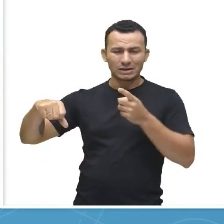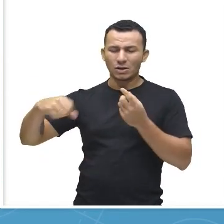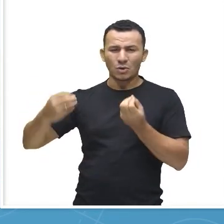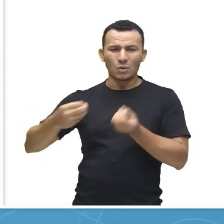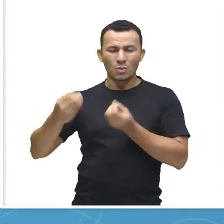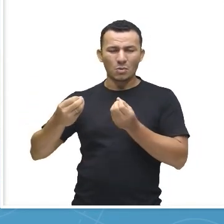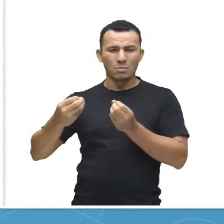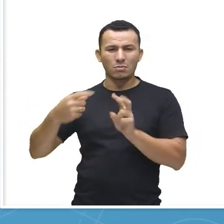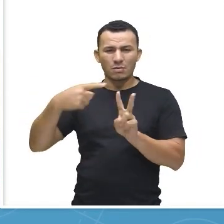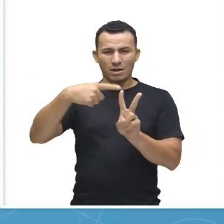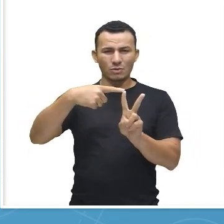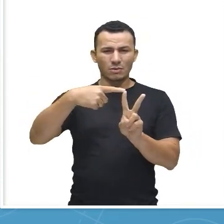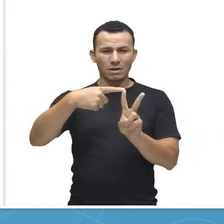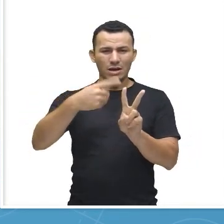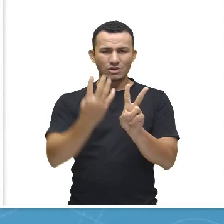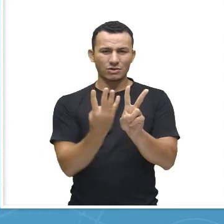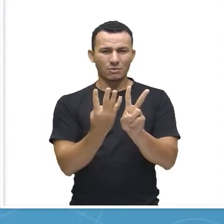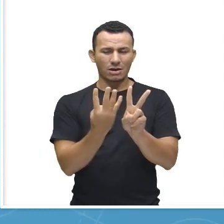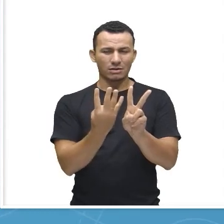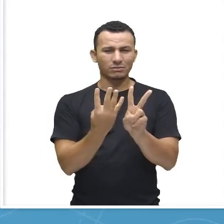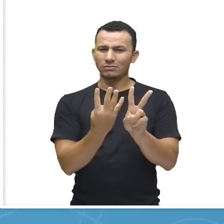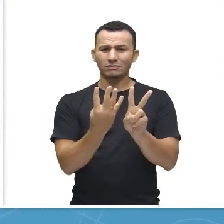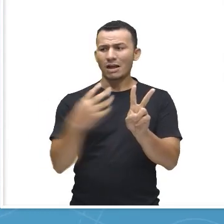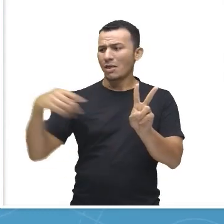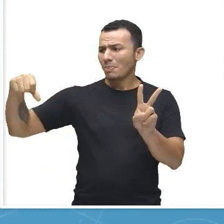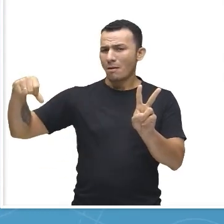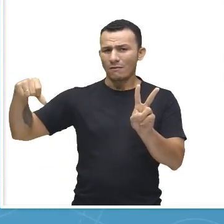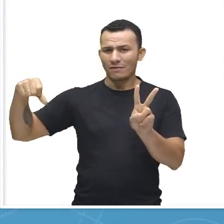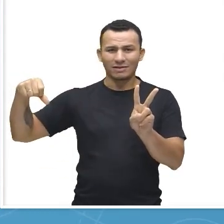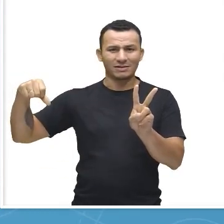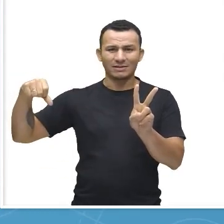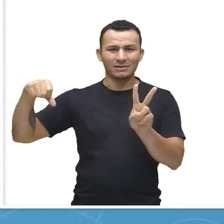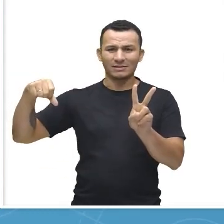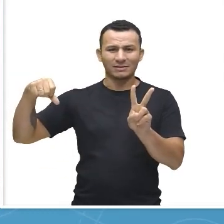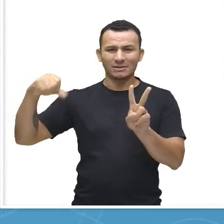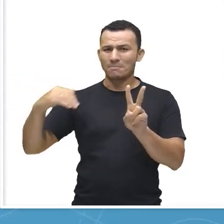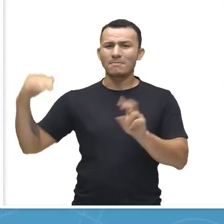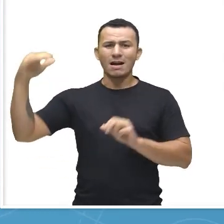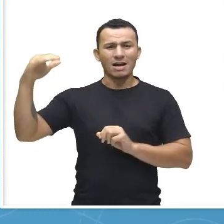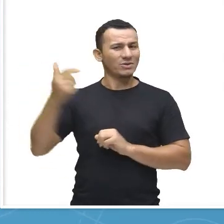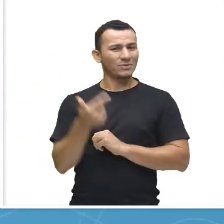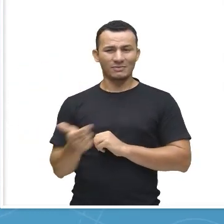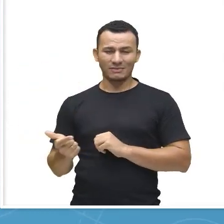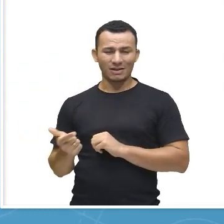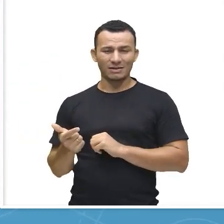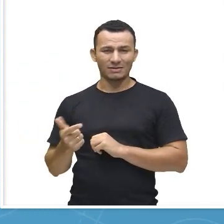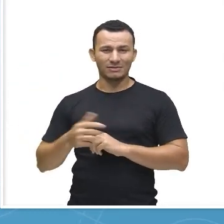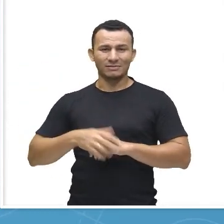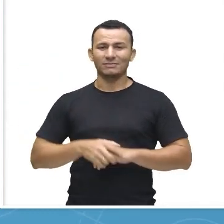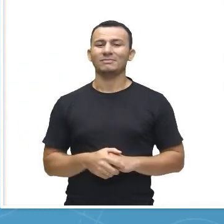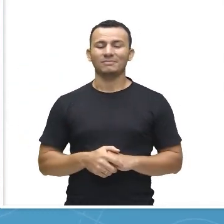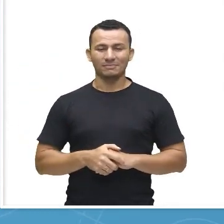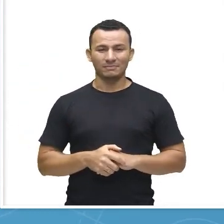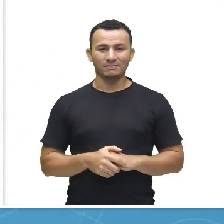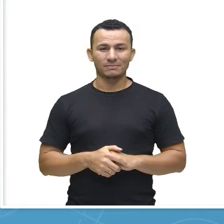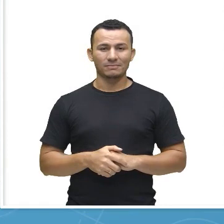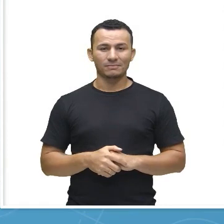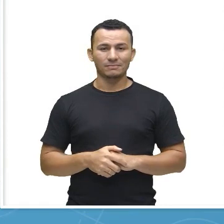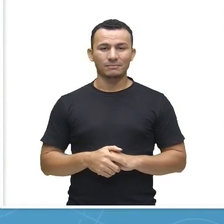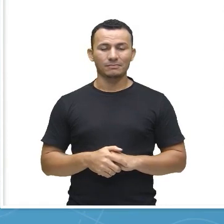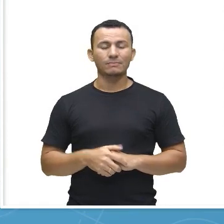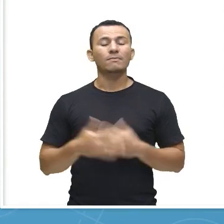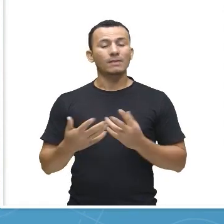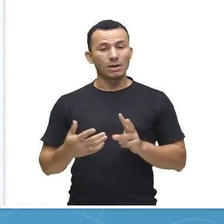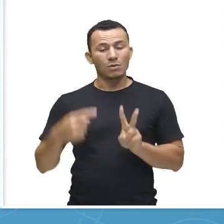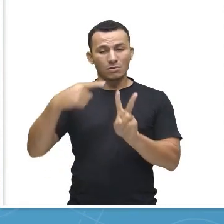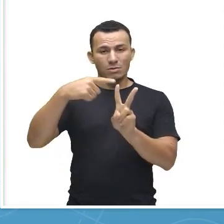raiz, tá, de raiz quadrada de 4. Por quê? Porque quando eu multiplico 3 vezes 3, eu chego em 9. Tá? Então, na verdade, a